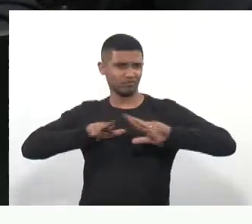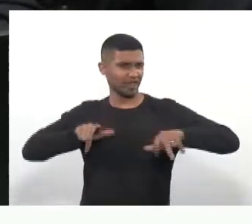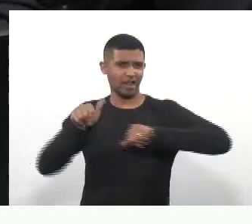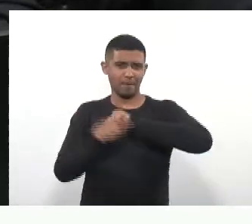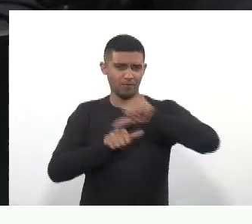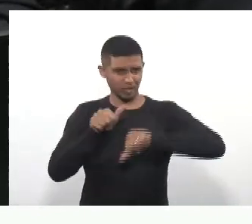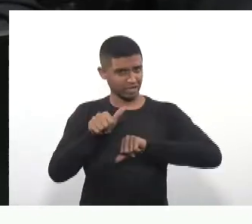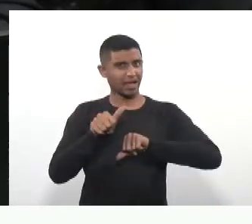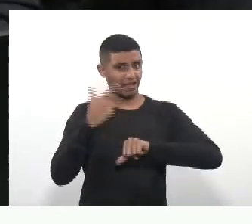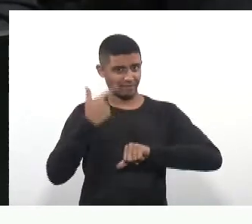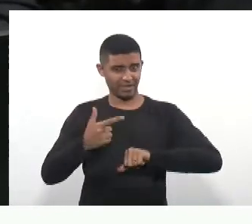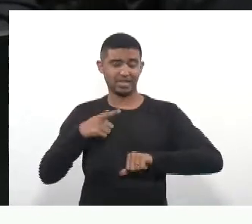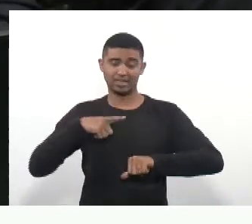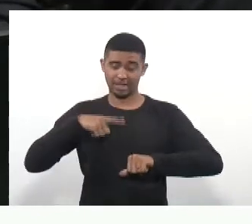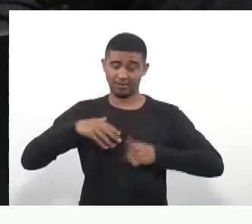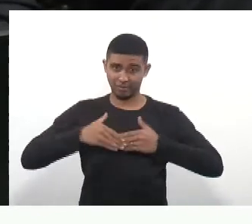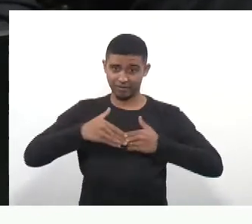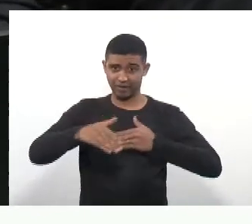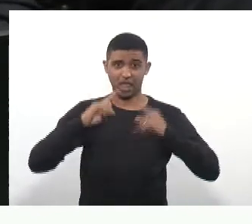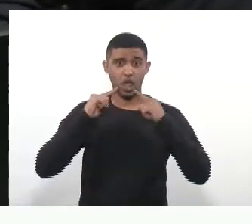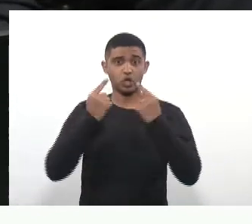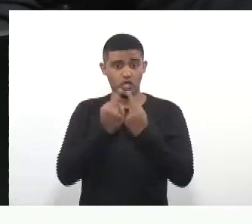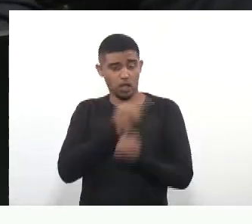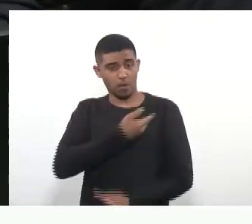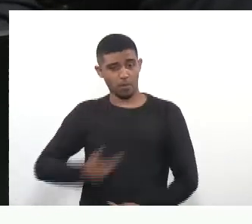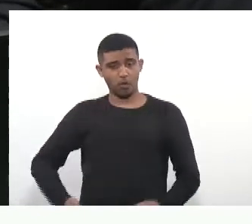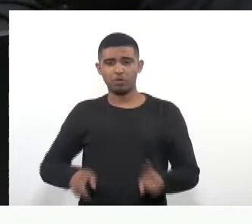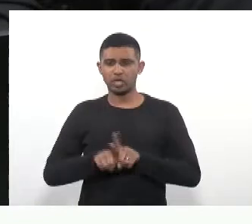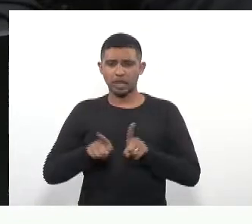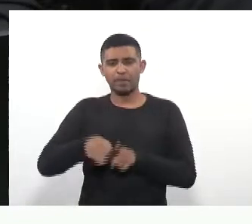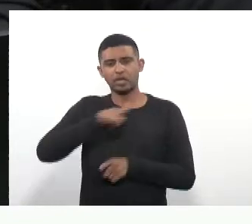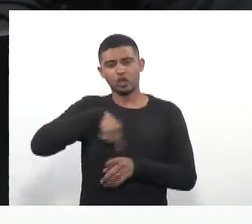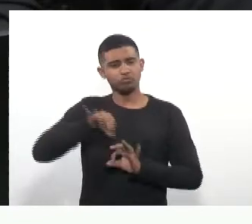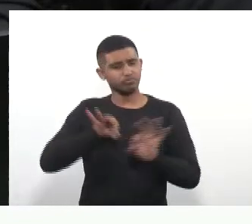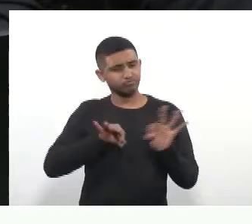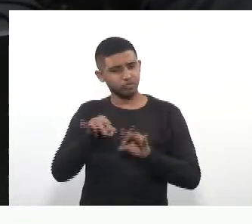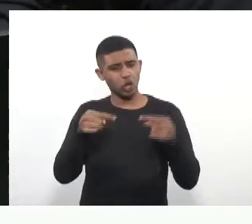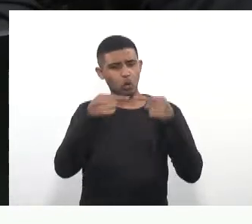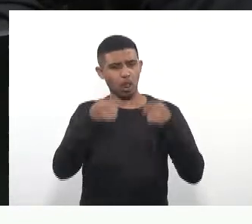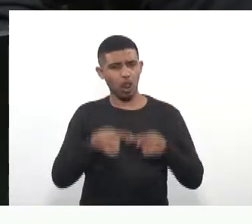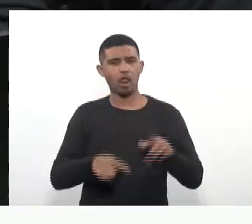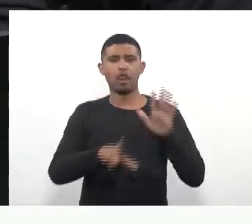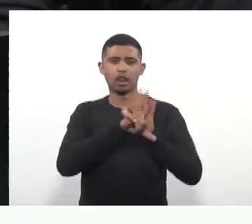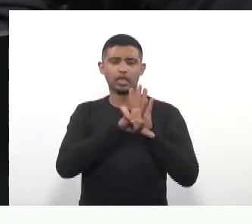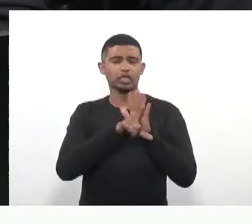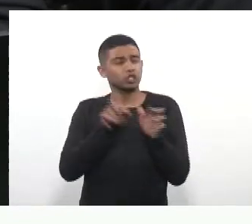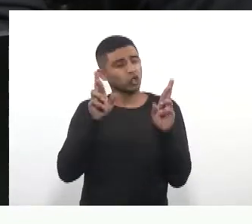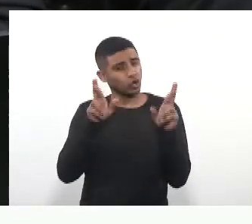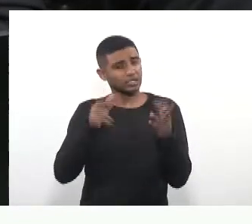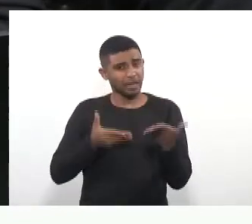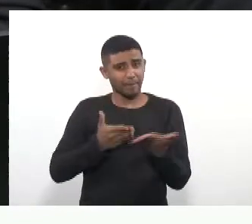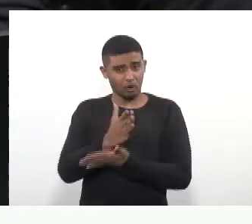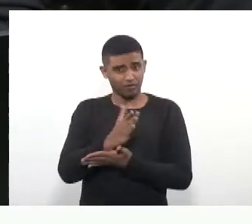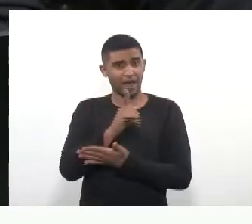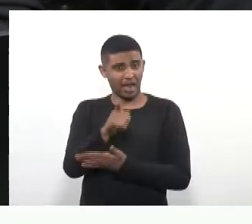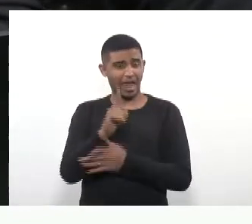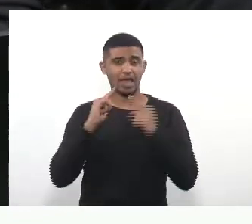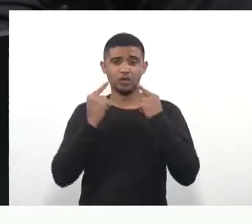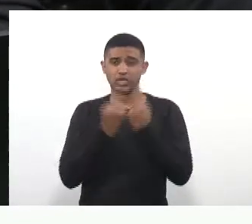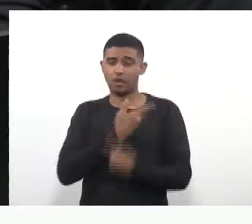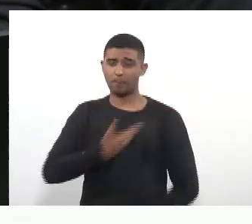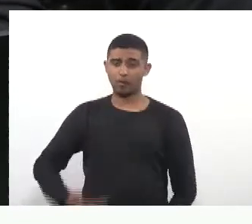a partir da audiência pública e dos trâmites legais, né, que a gente espera que seja aprovado na audiência pública do dia 2, que eu já estou